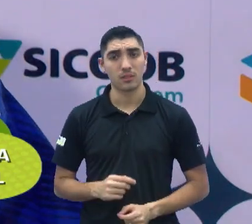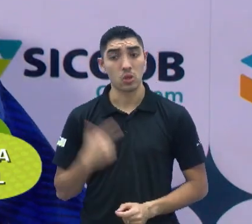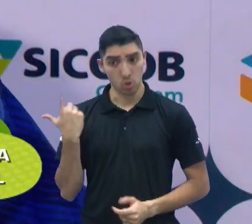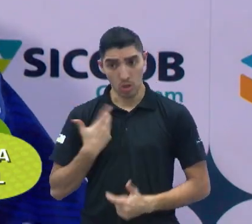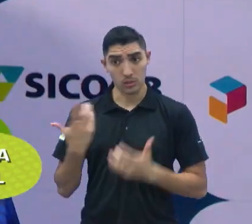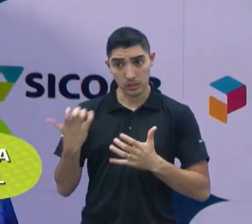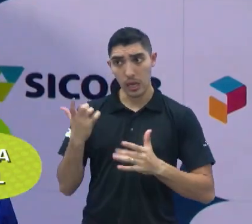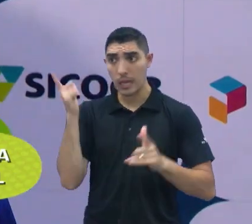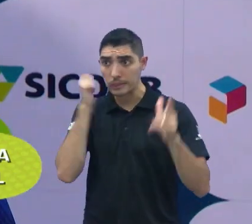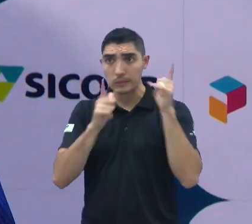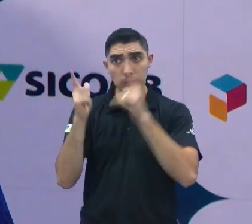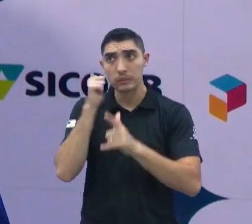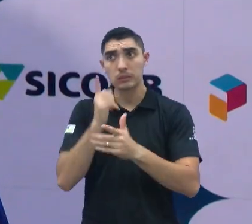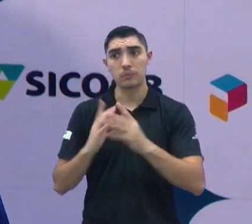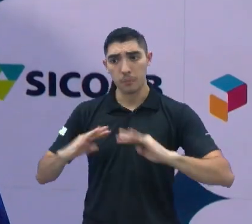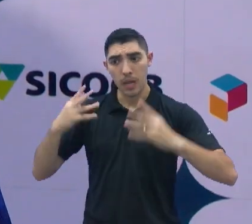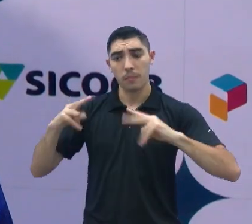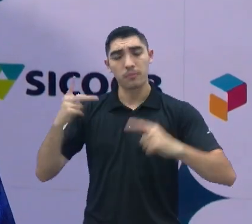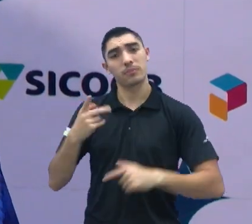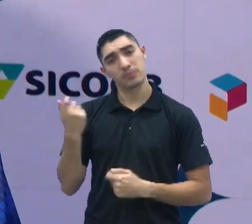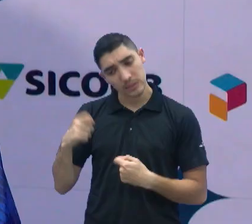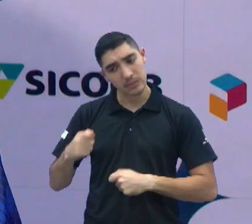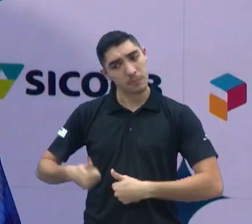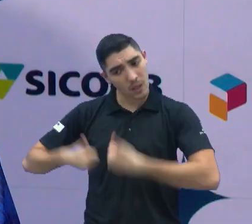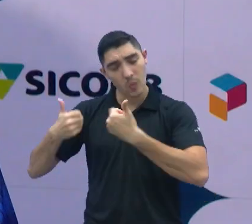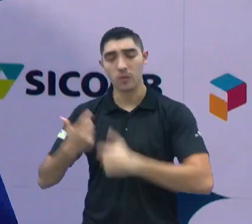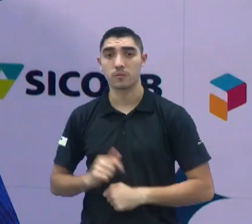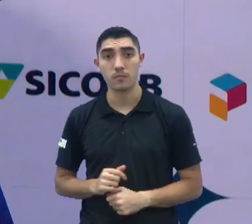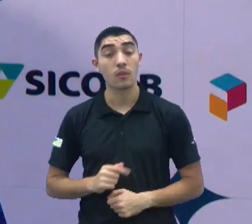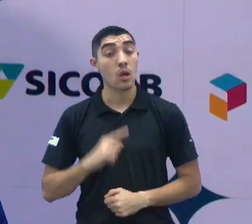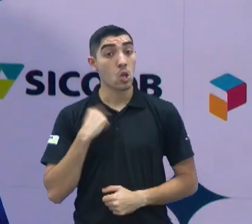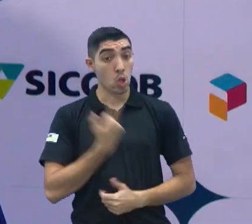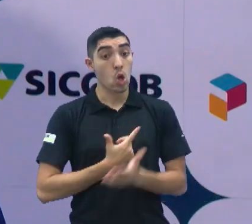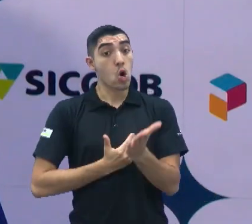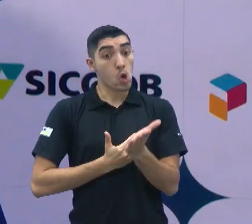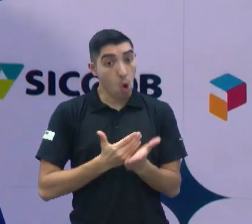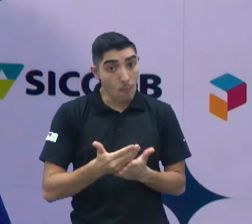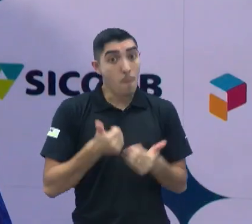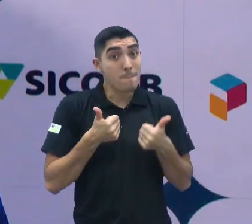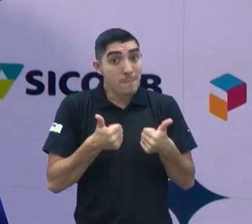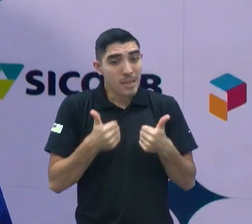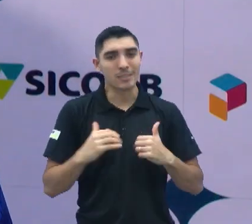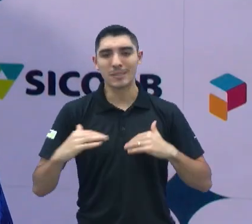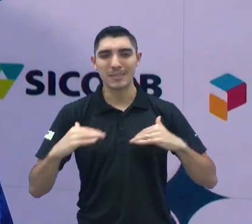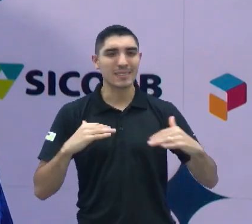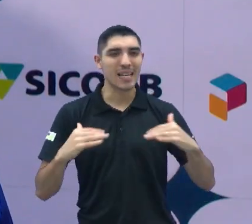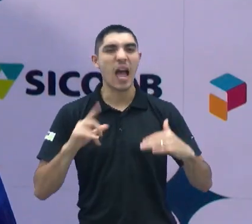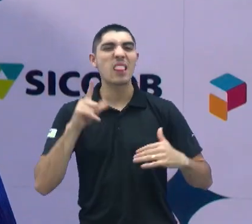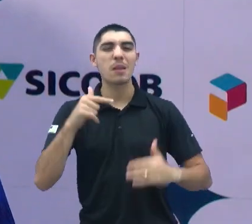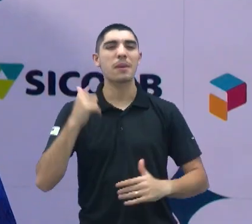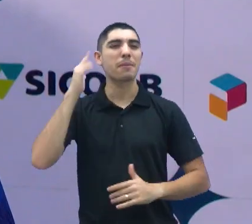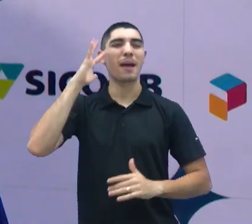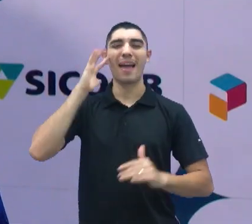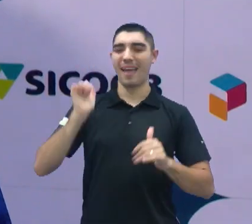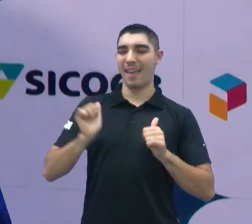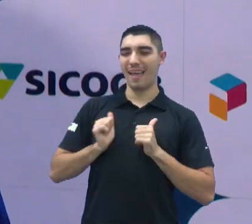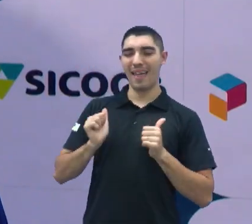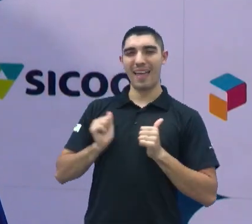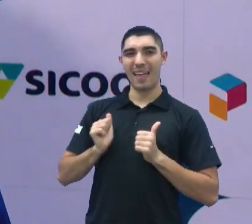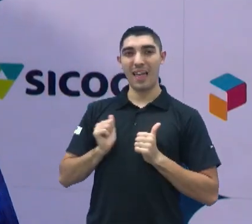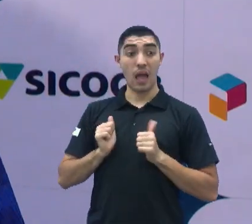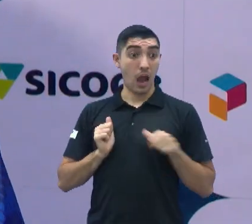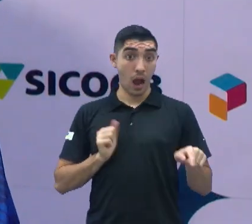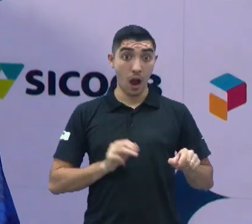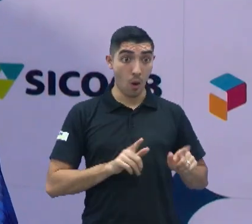no Campeonato Paulista. A gente começou muito bem, impondo o nosso ritmo, mas acredito que sentou no resultado e achou que já estava classificado. A Uimpro aproveitou,